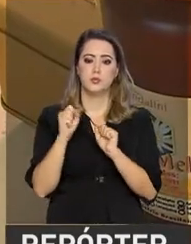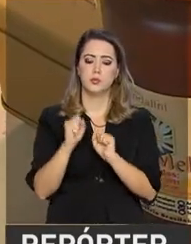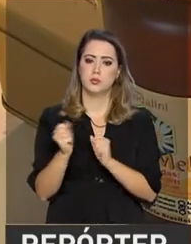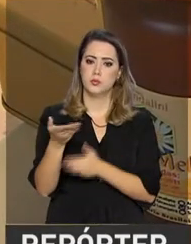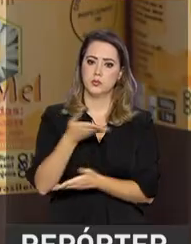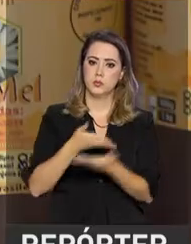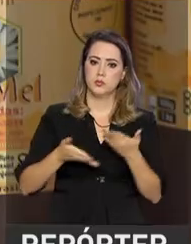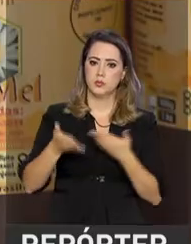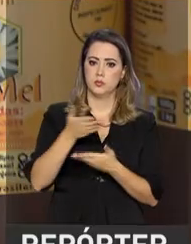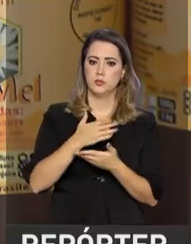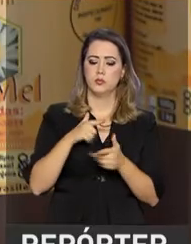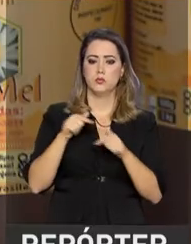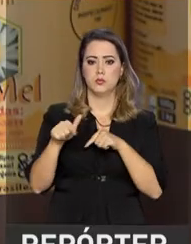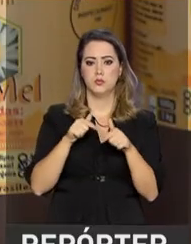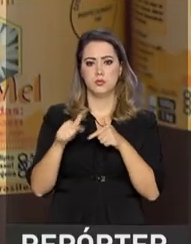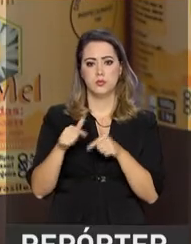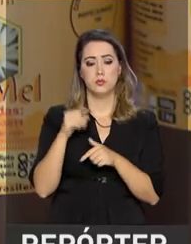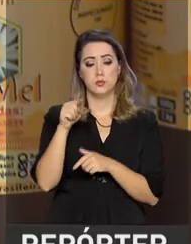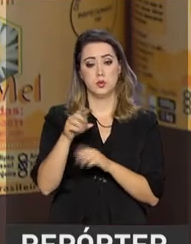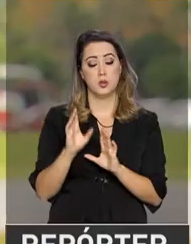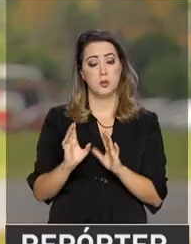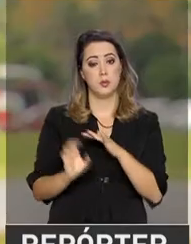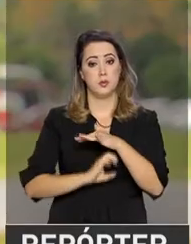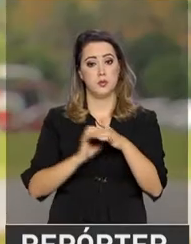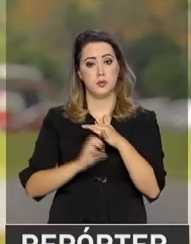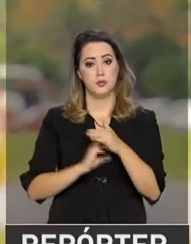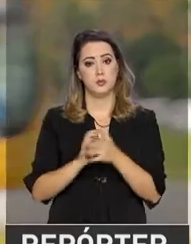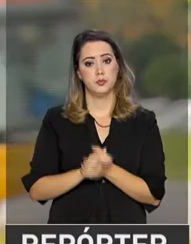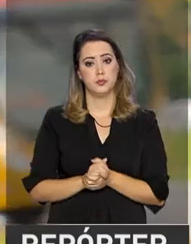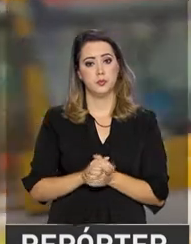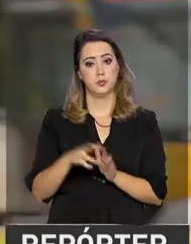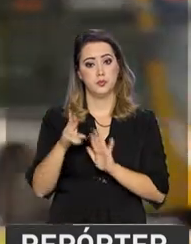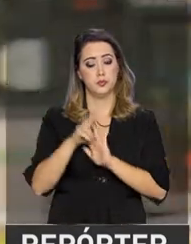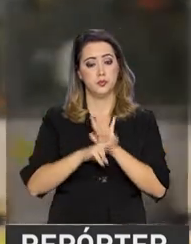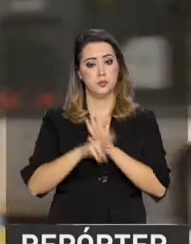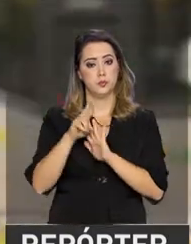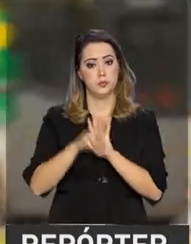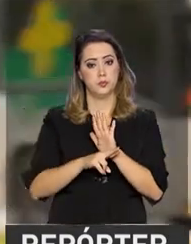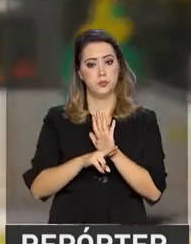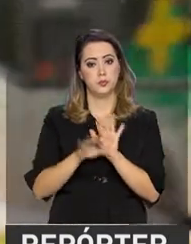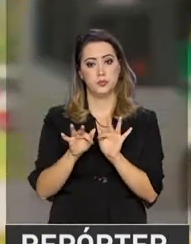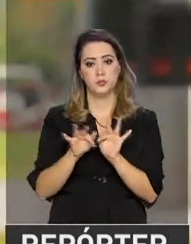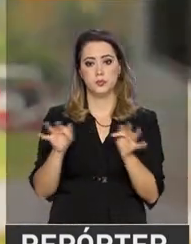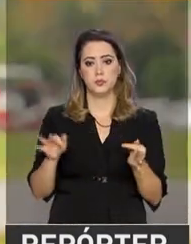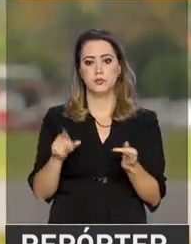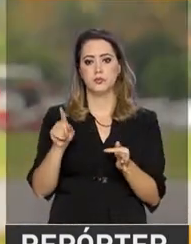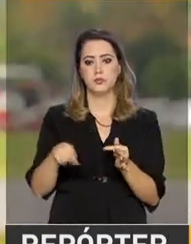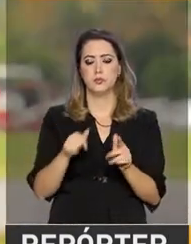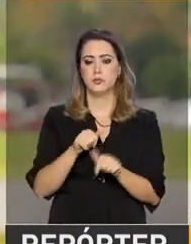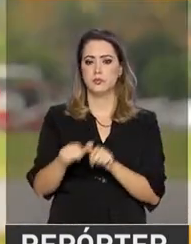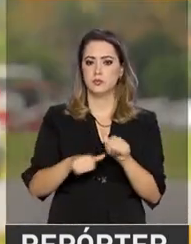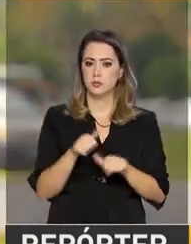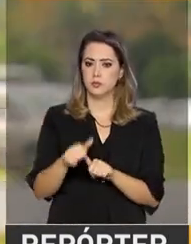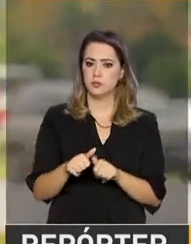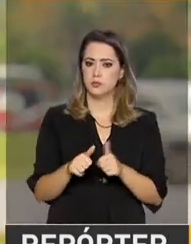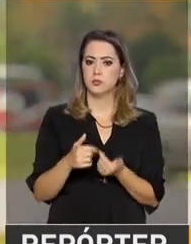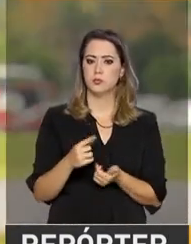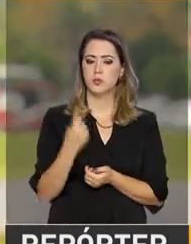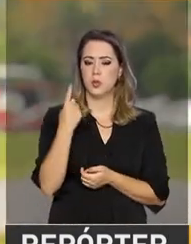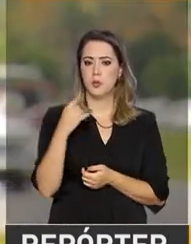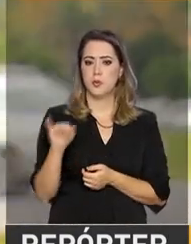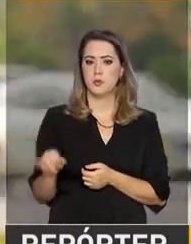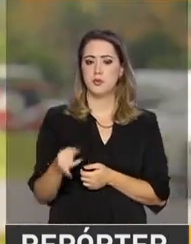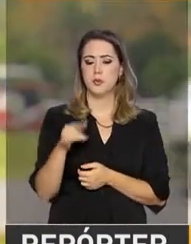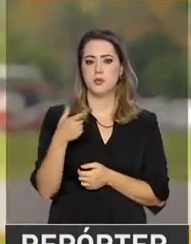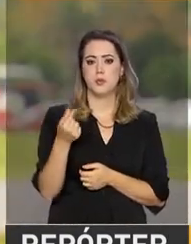movimentar trabalhar com a sua microempresa e as regras do simples nacional e do meio vão ser alteradas a partir de 1º de